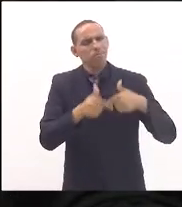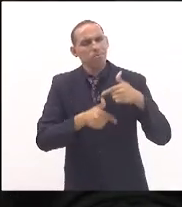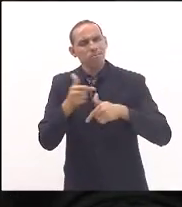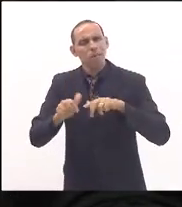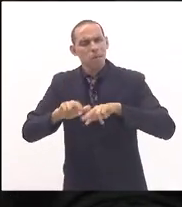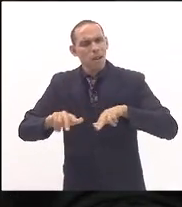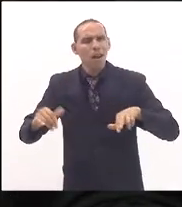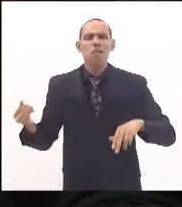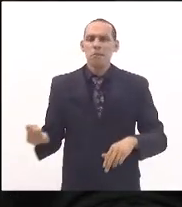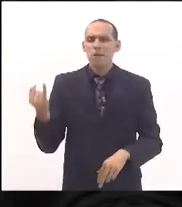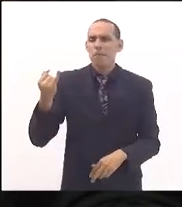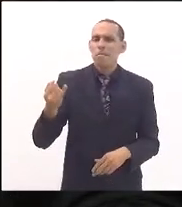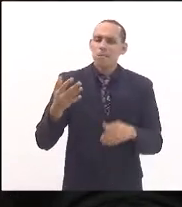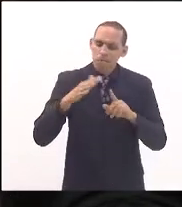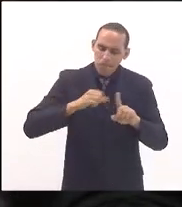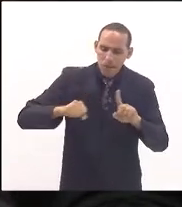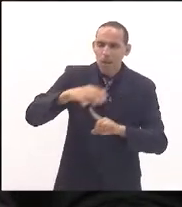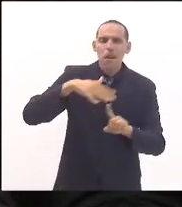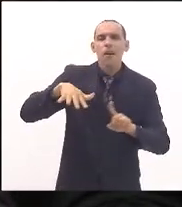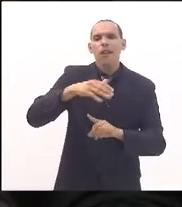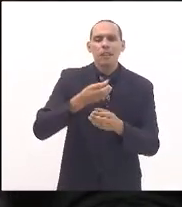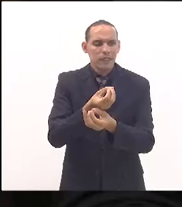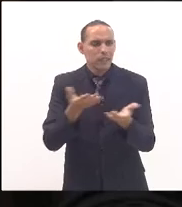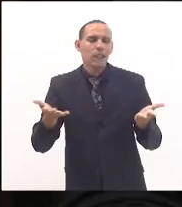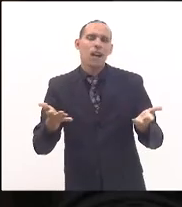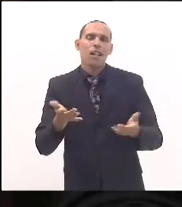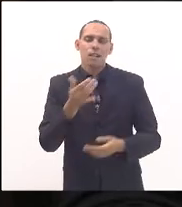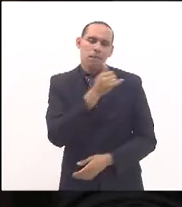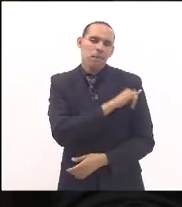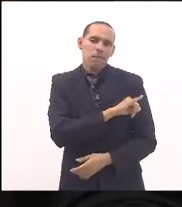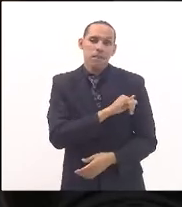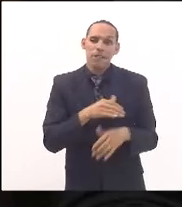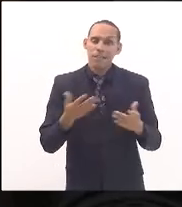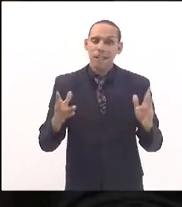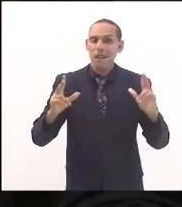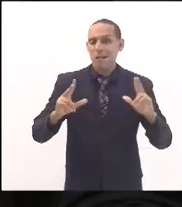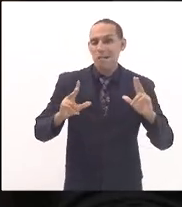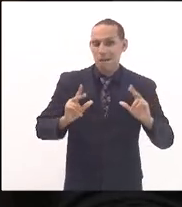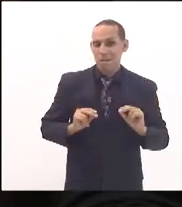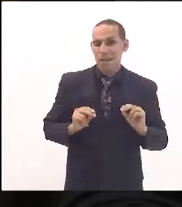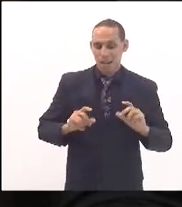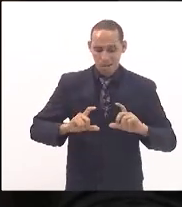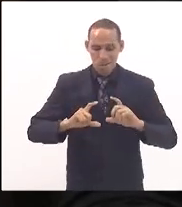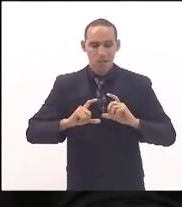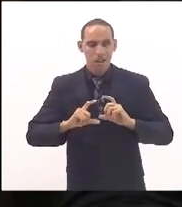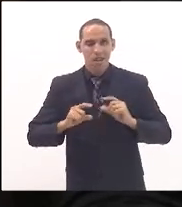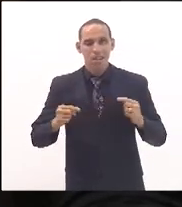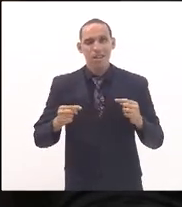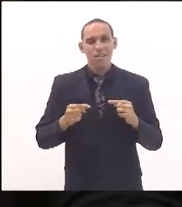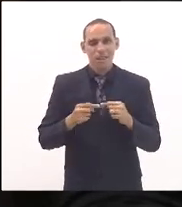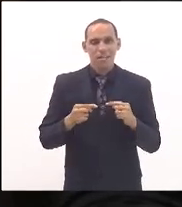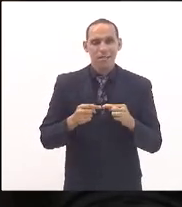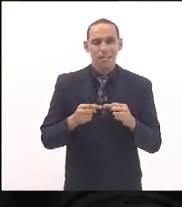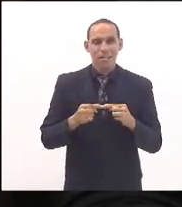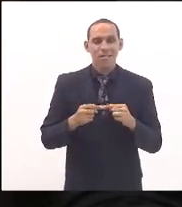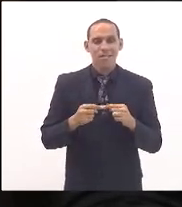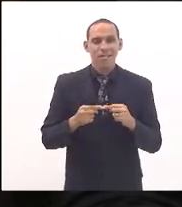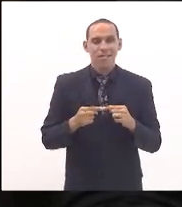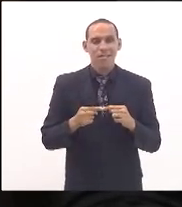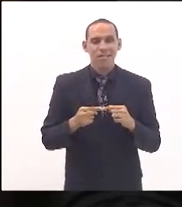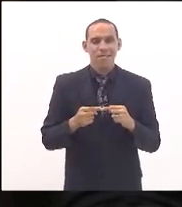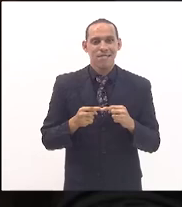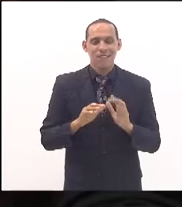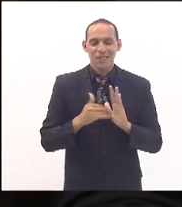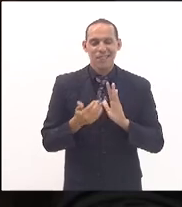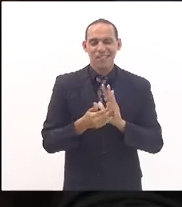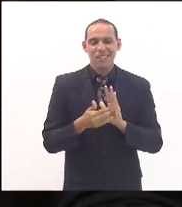serviços à nossa sociedade Fluminense estão mérito da medalha Tiradentes está cumprido